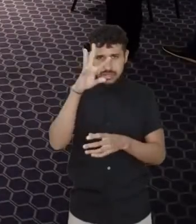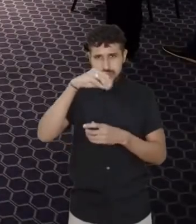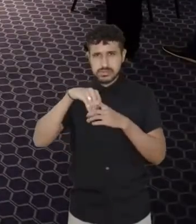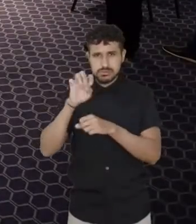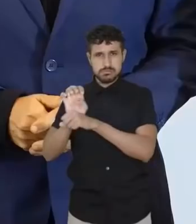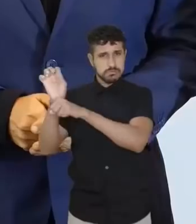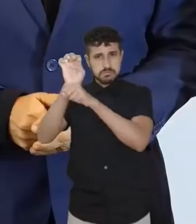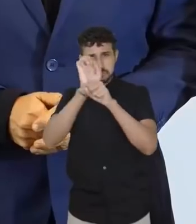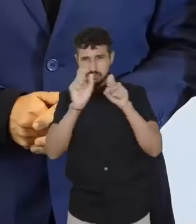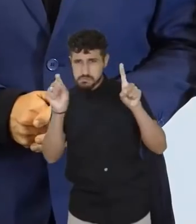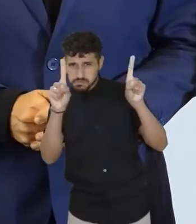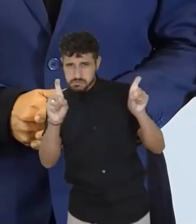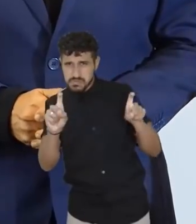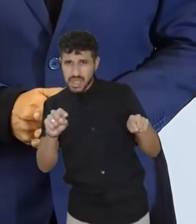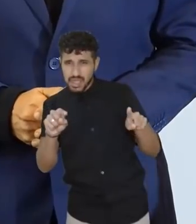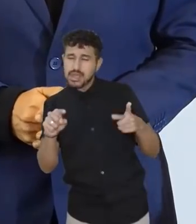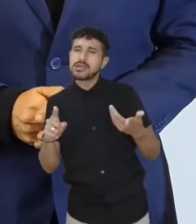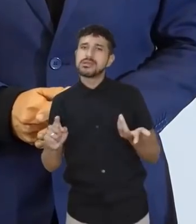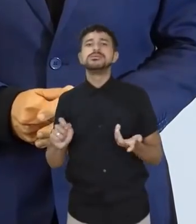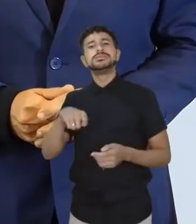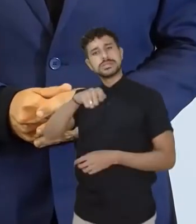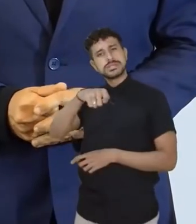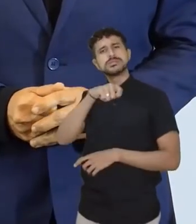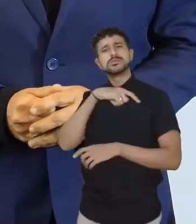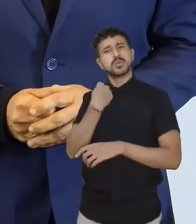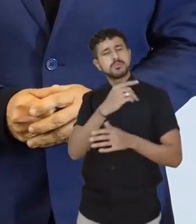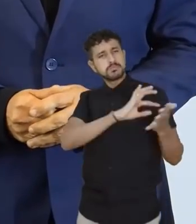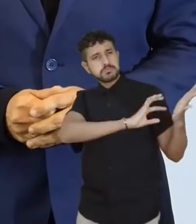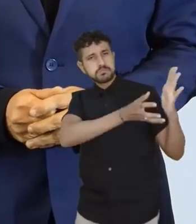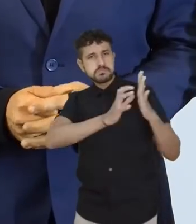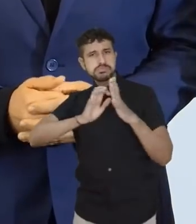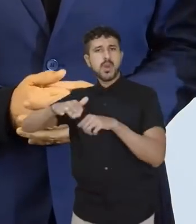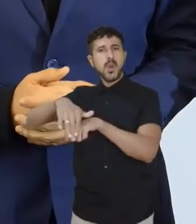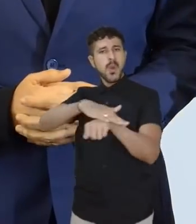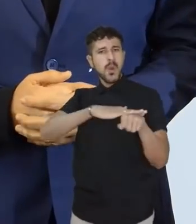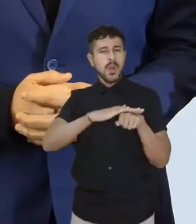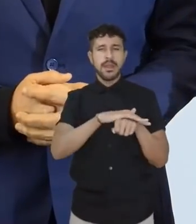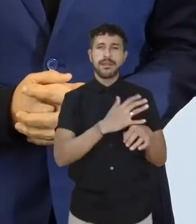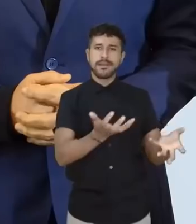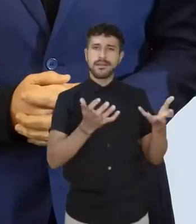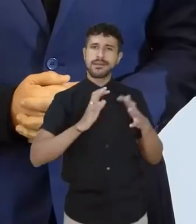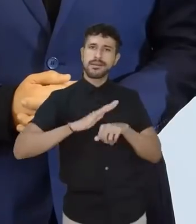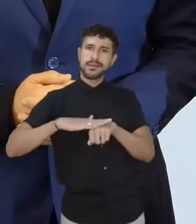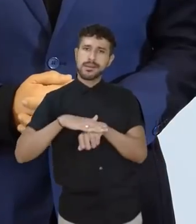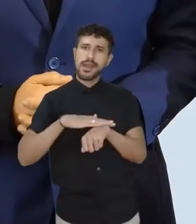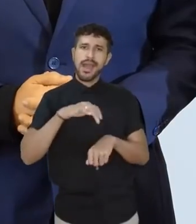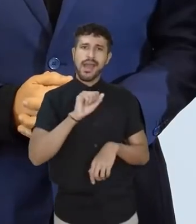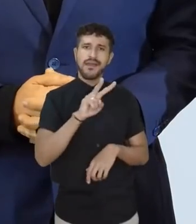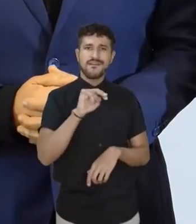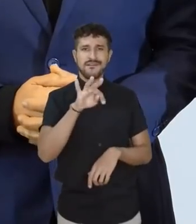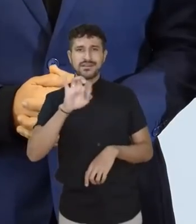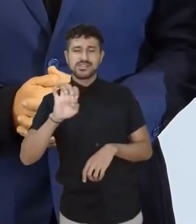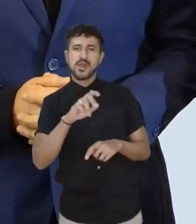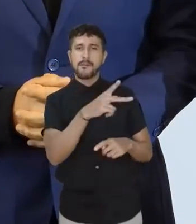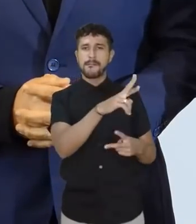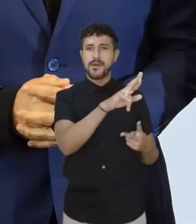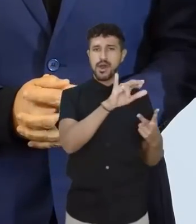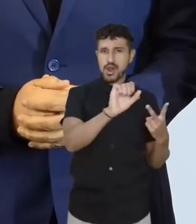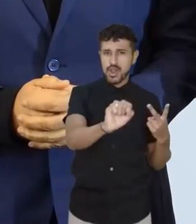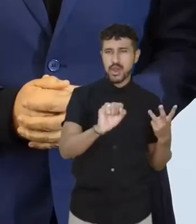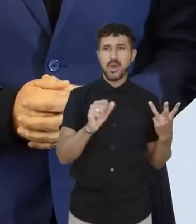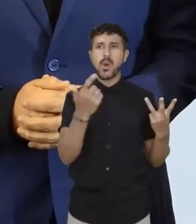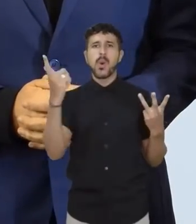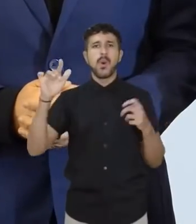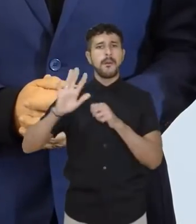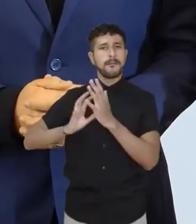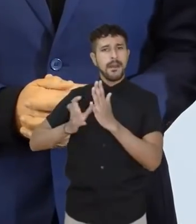Sim. Bom, nós estamos conversando com partidos, nós queremos conversar com a Avante, queremos conversar com o PROS, queremos conversar com outros partidos que